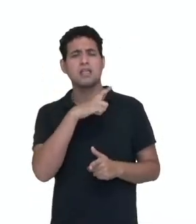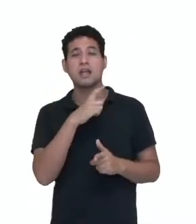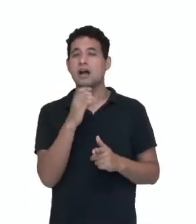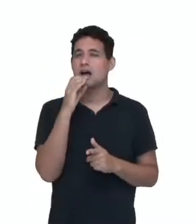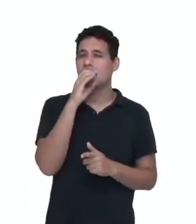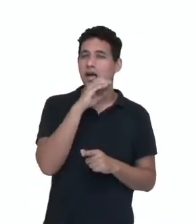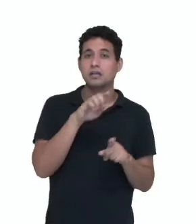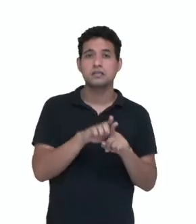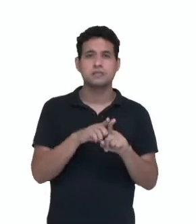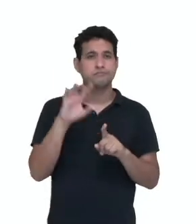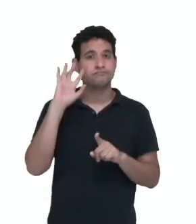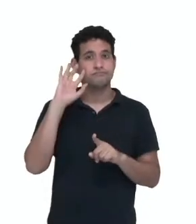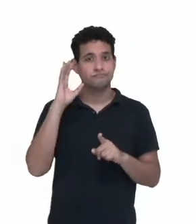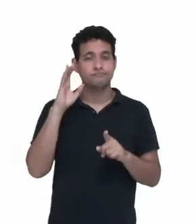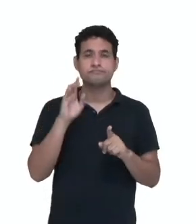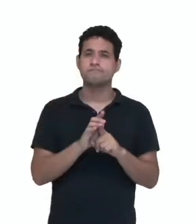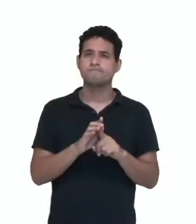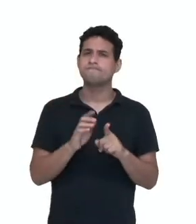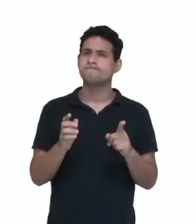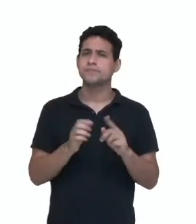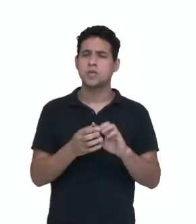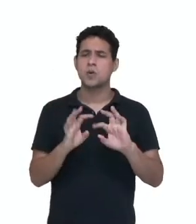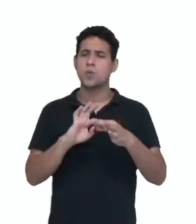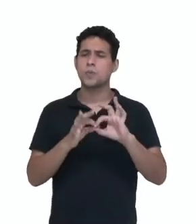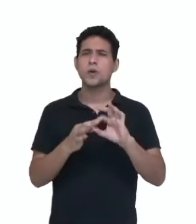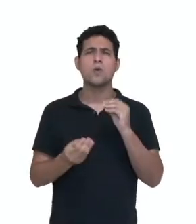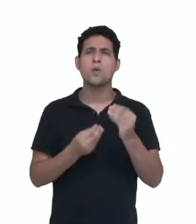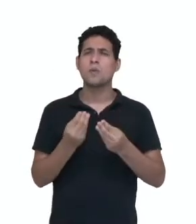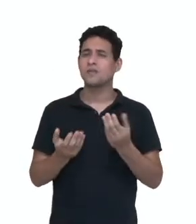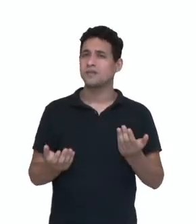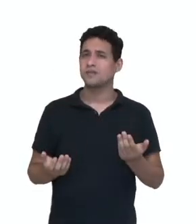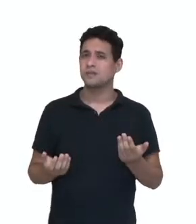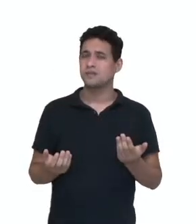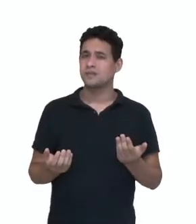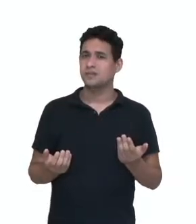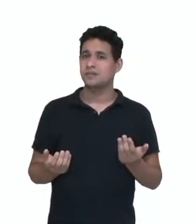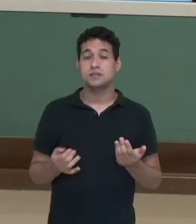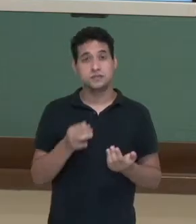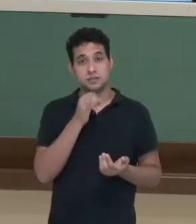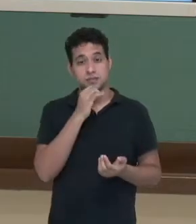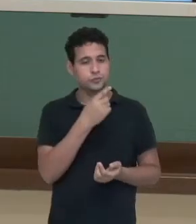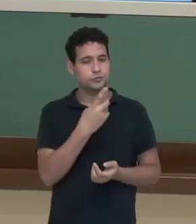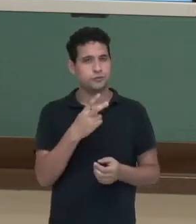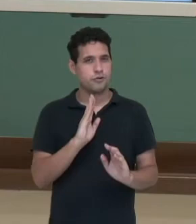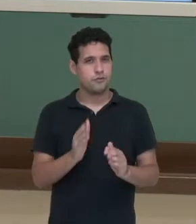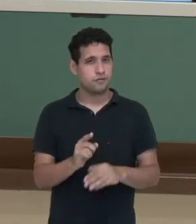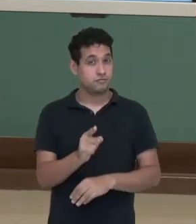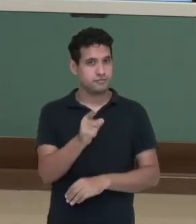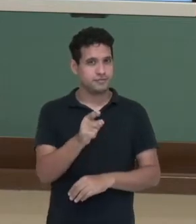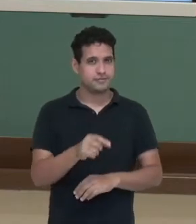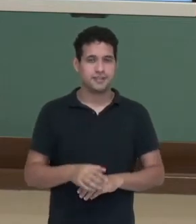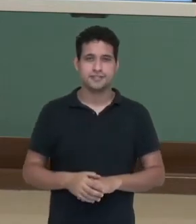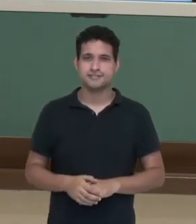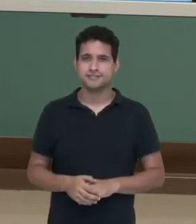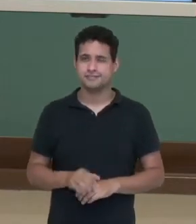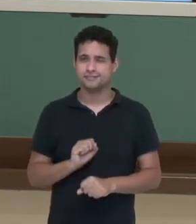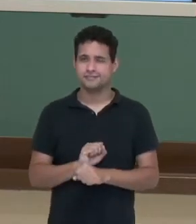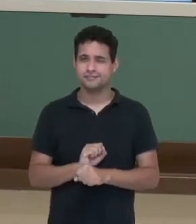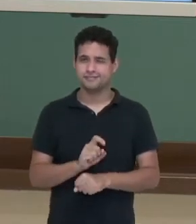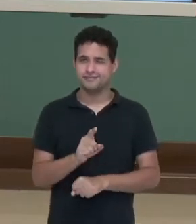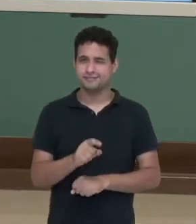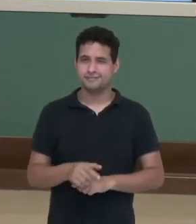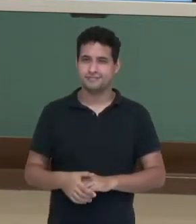clima enfrentaram os atletas em las Olimpíadas? Então, 1 e 2 agora é com vocês. Até daqui